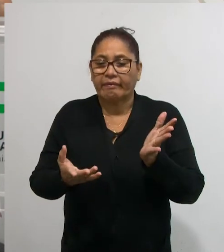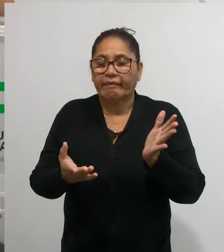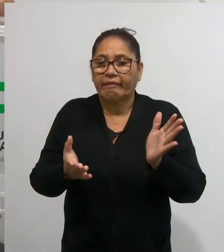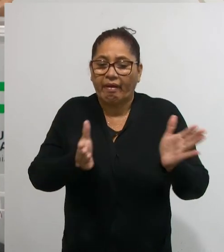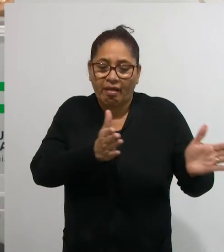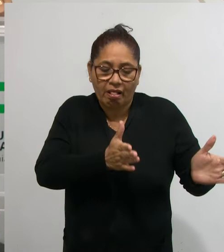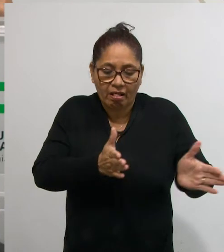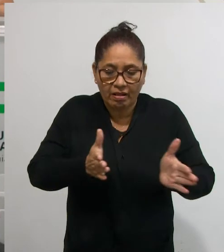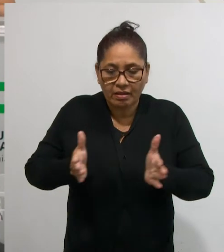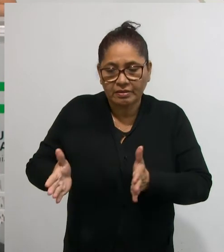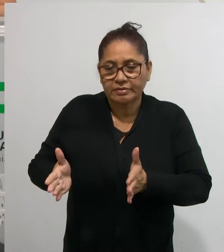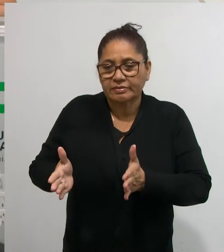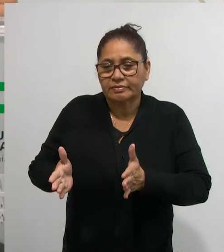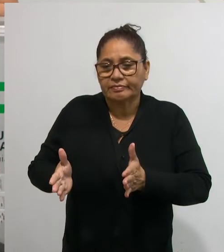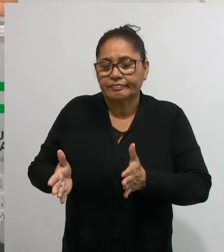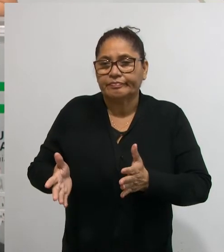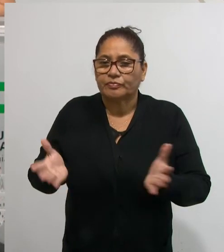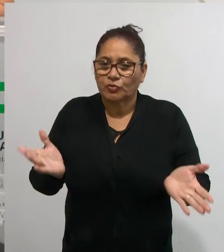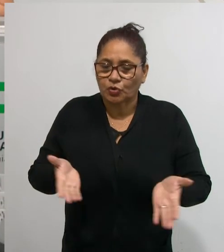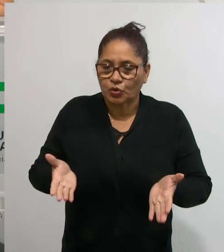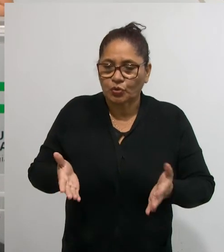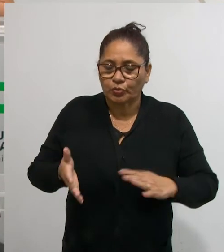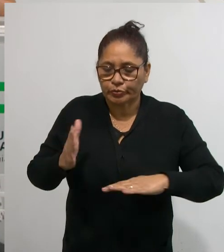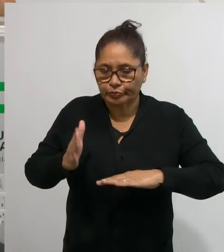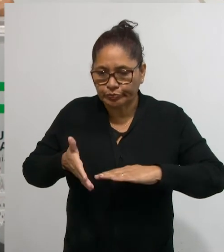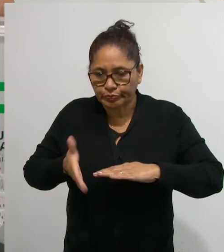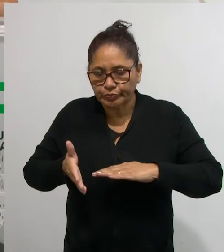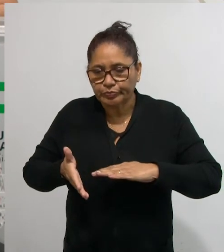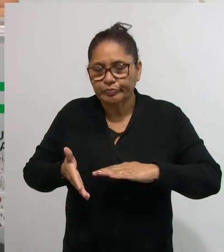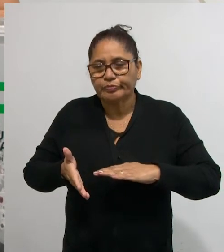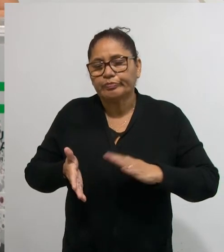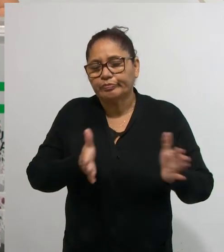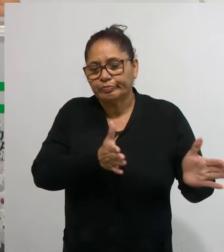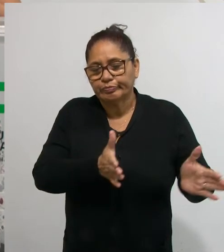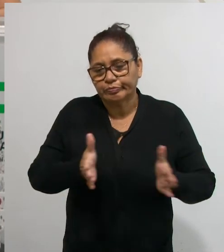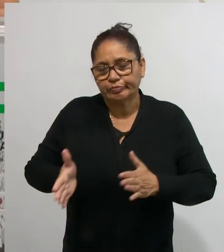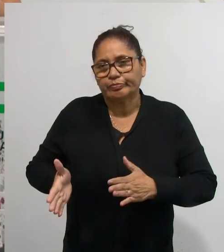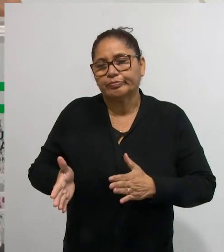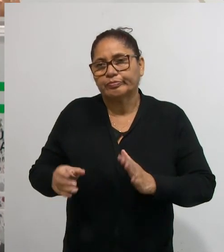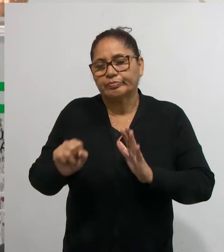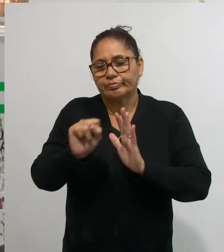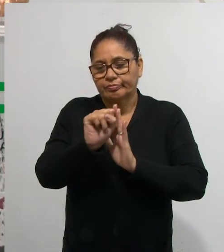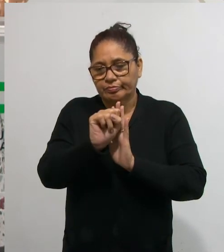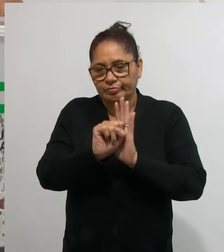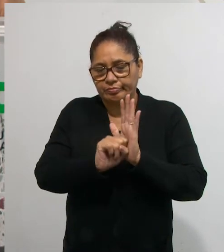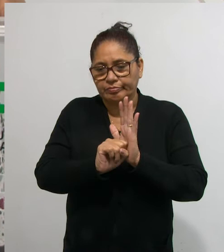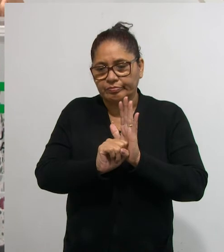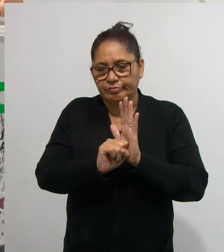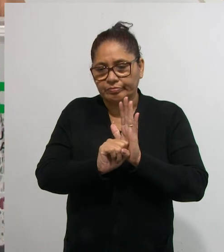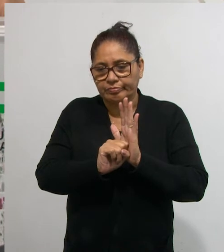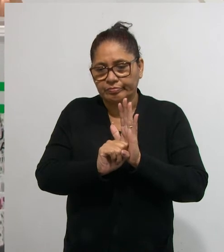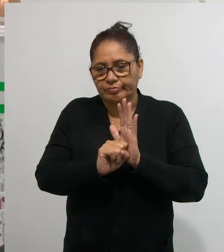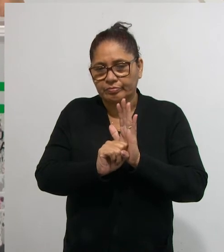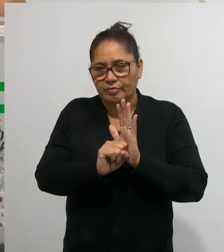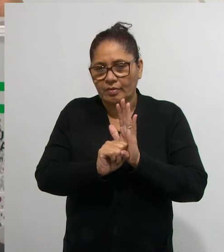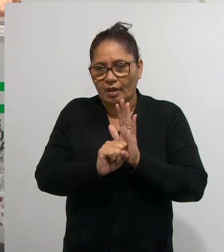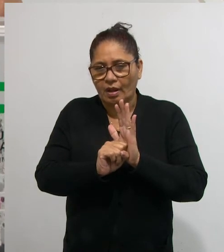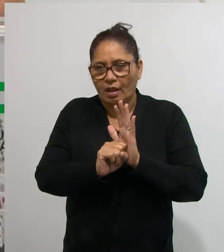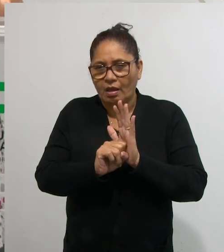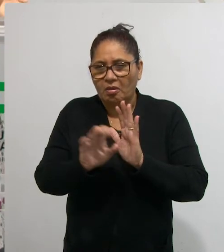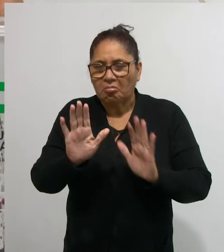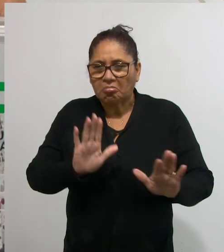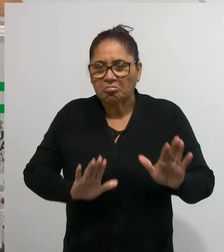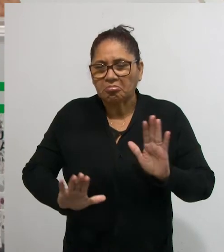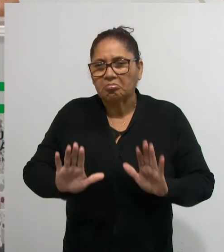nessa passagem da idade moderna para a idade contemporânea, que é a idade que surge a partir do segundo século, a segunda década, metade